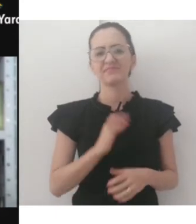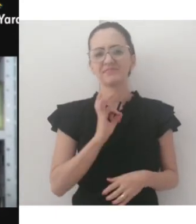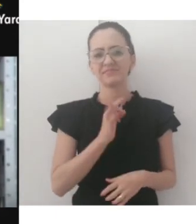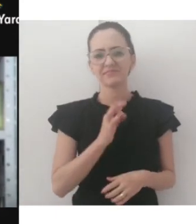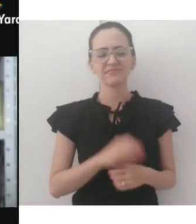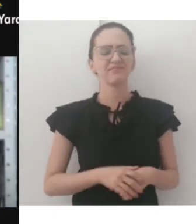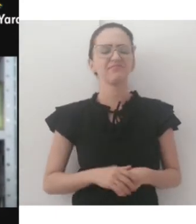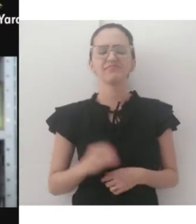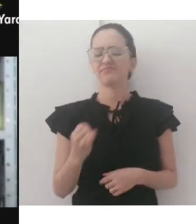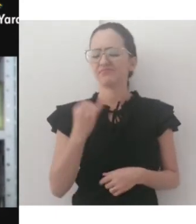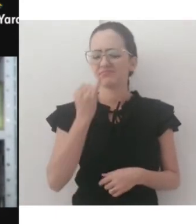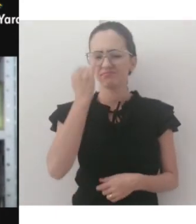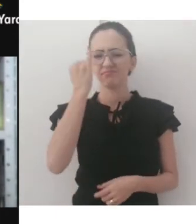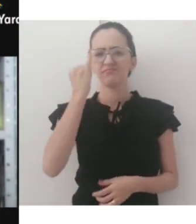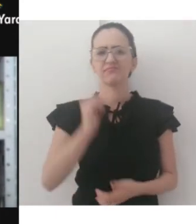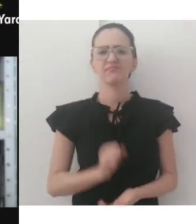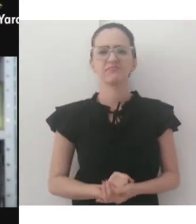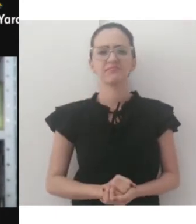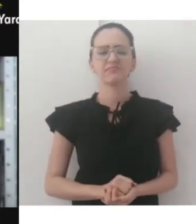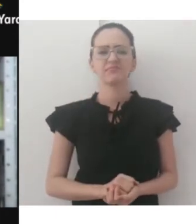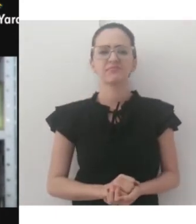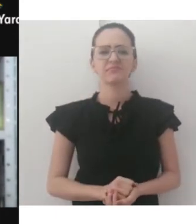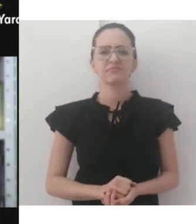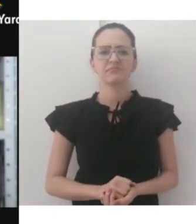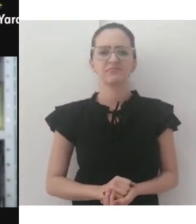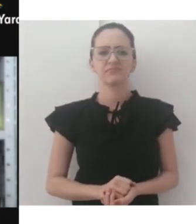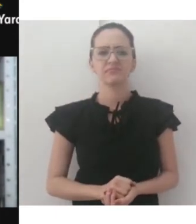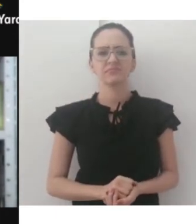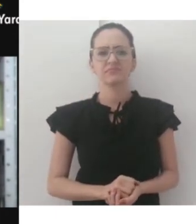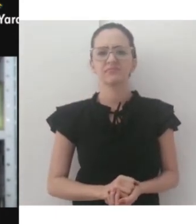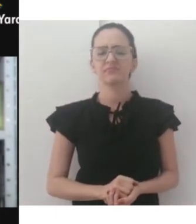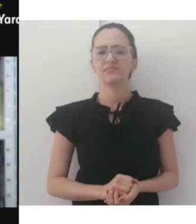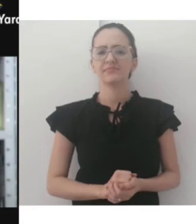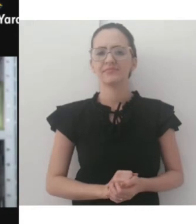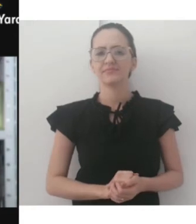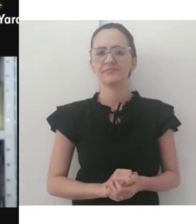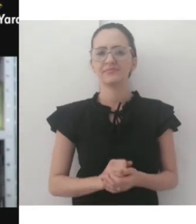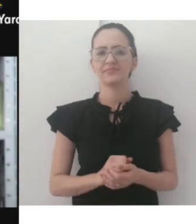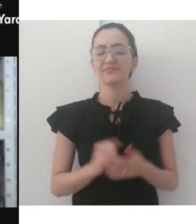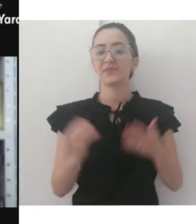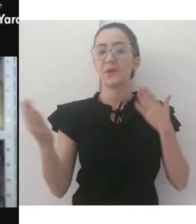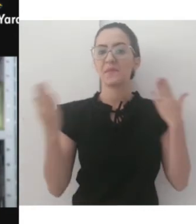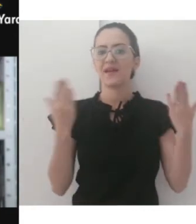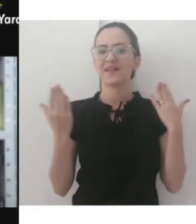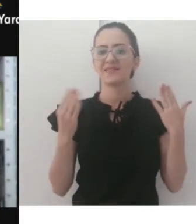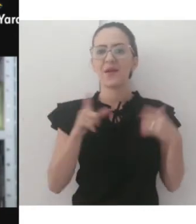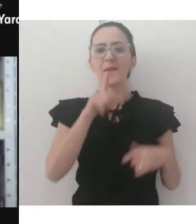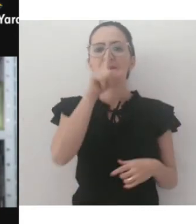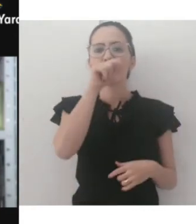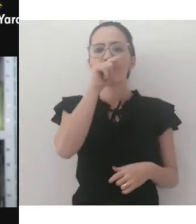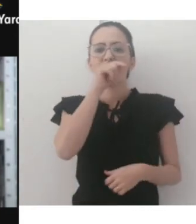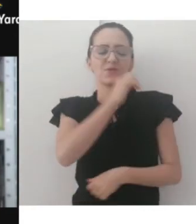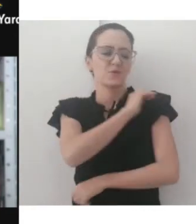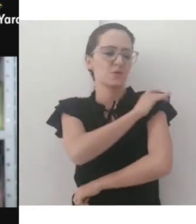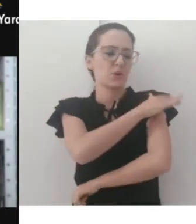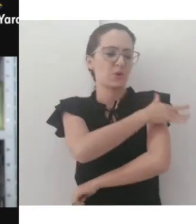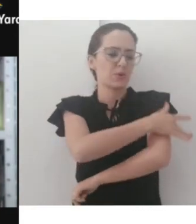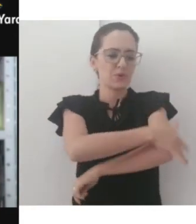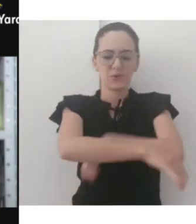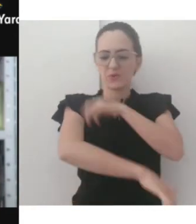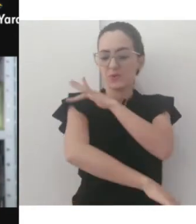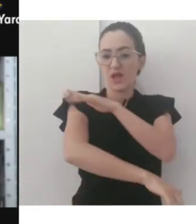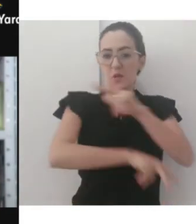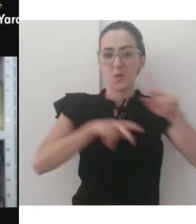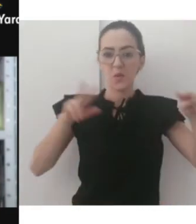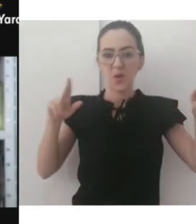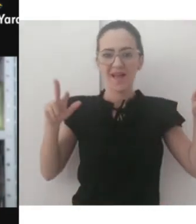Pronto. Então, em relação a essa questão, é muito pertinente a gente entender que aves de